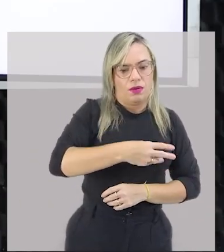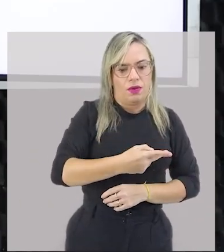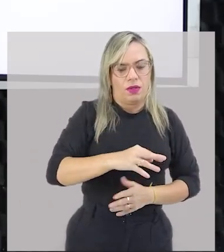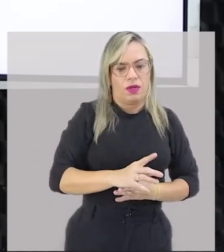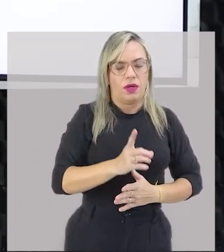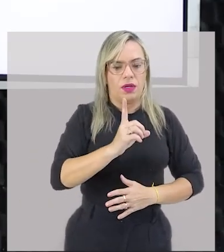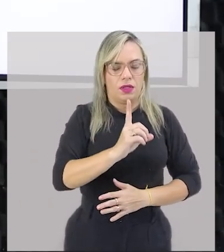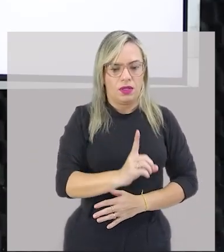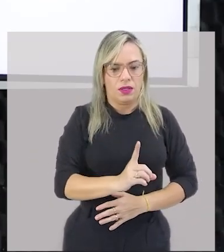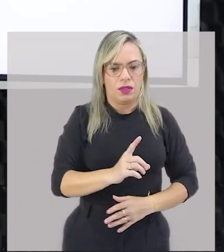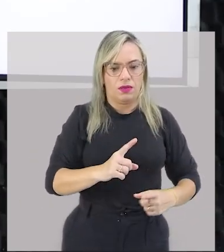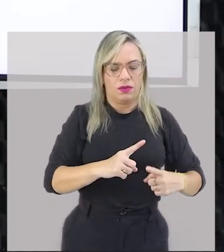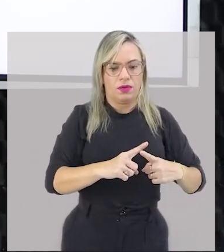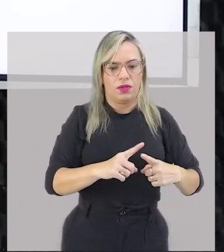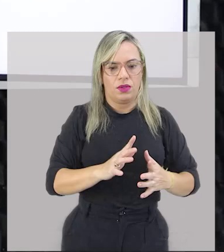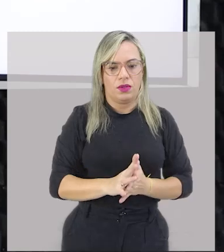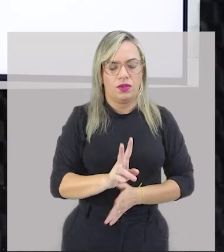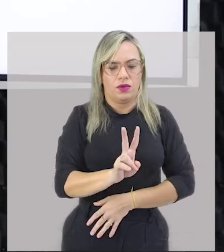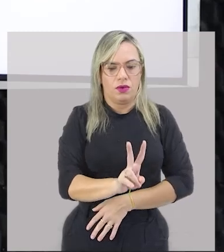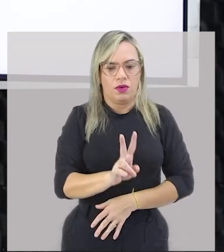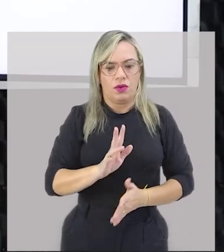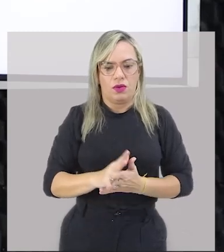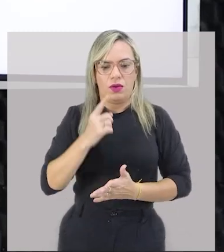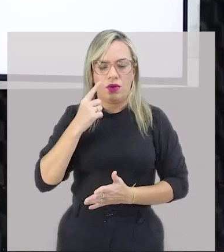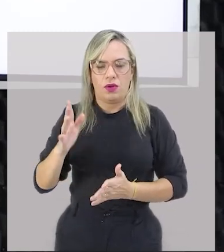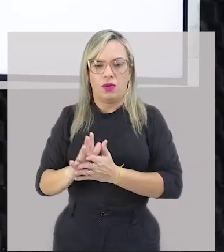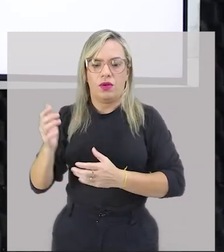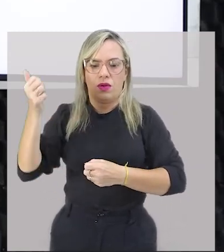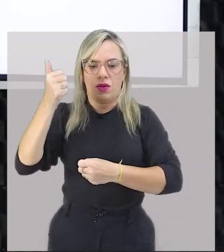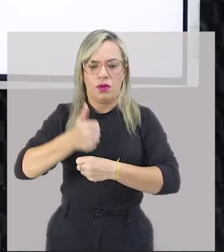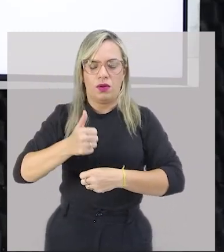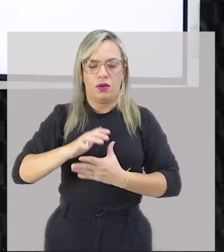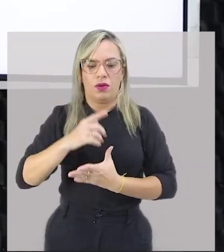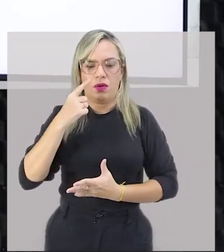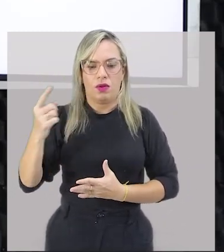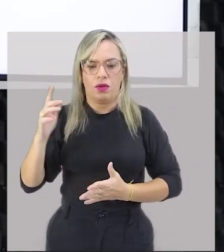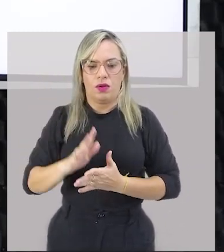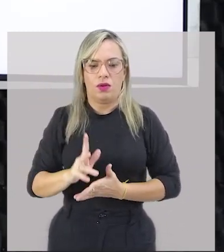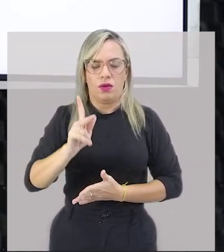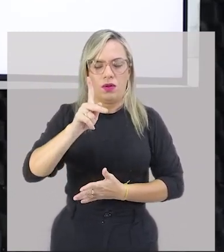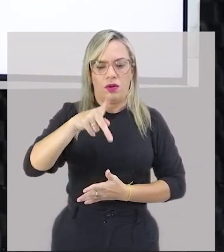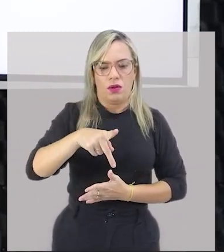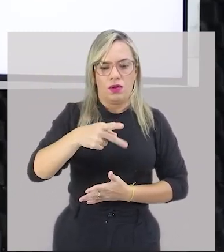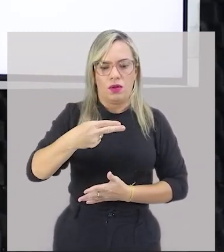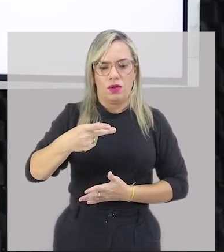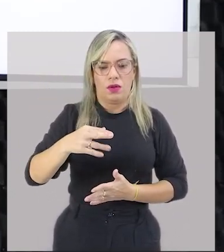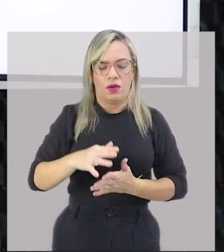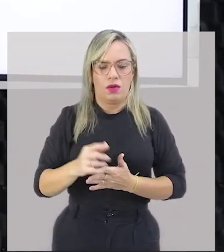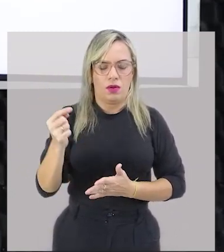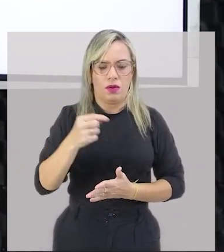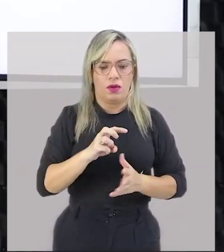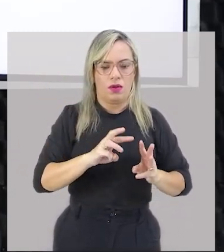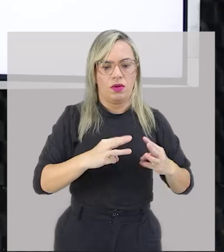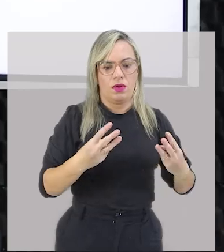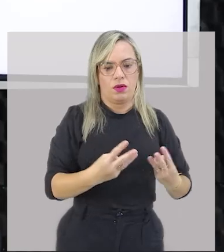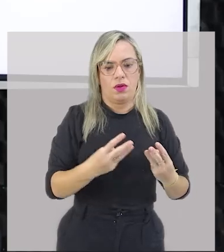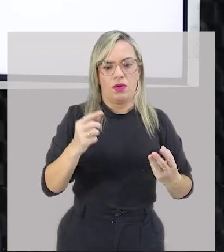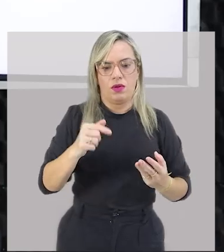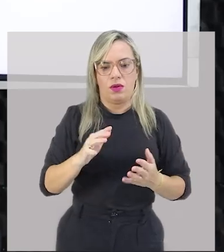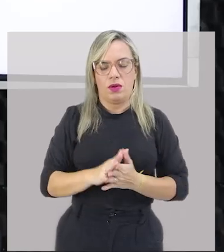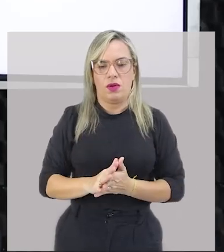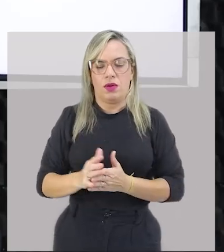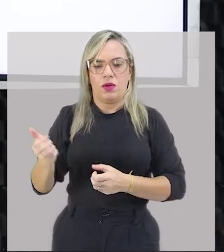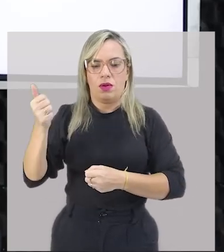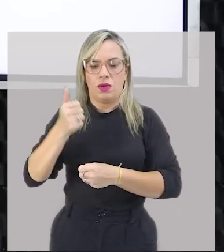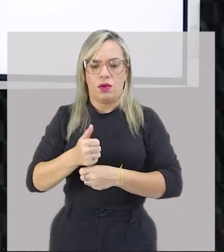Vou substituir bem aqui, ó. Então, pressão vai ficar assim, ó. No lugar da massa, eu vou botar densidade vezes volume.